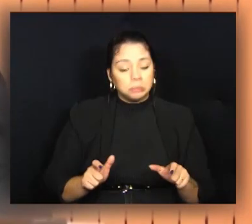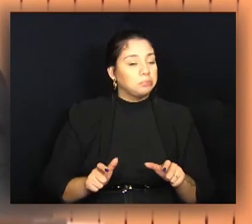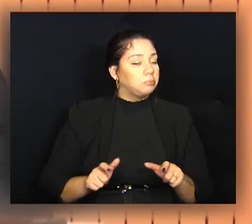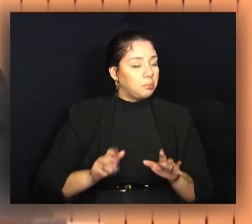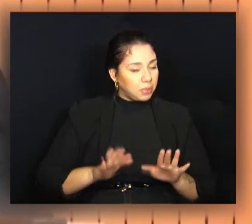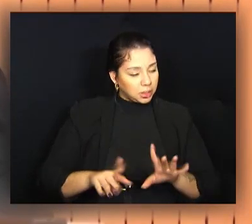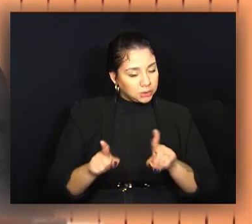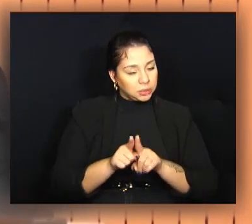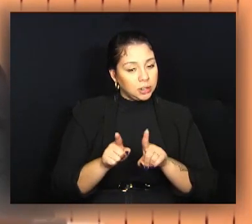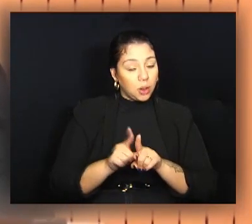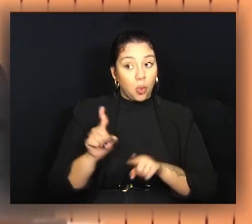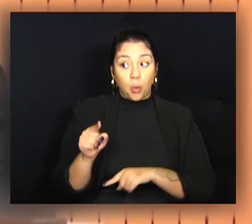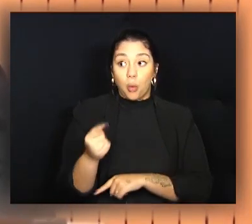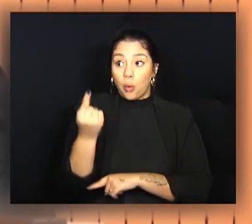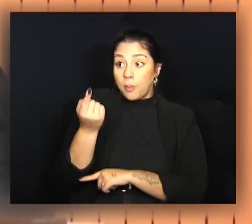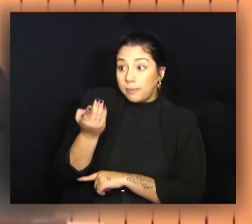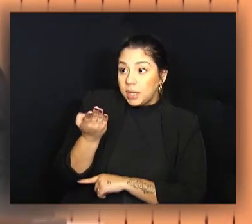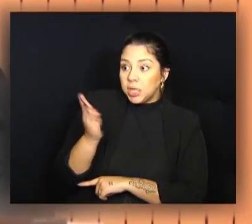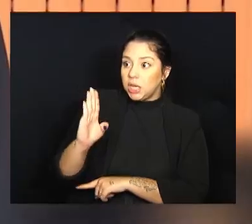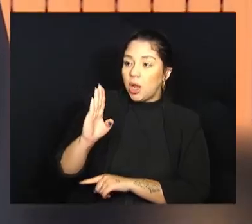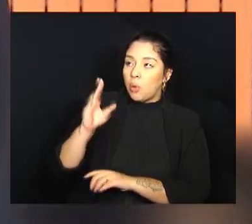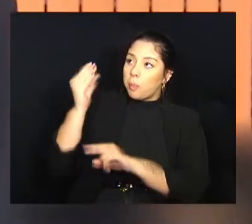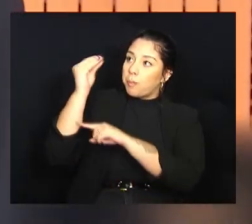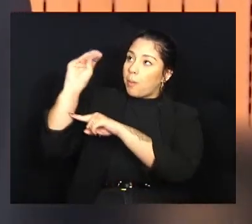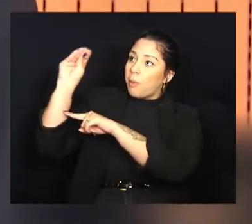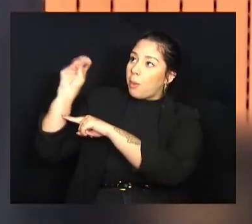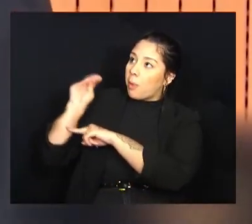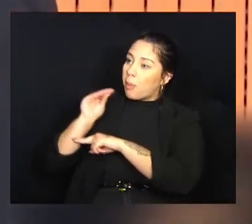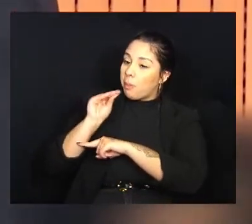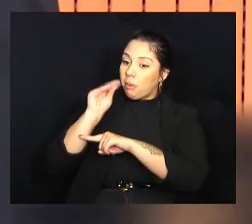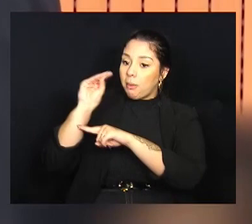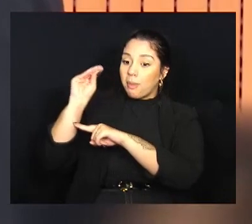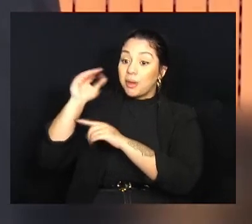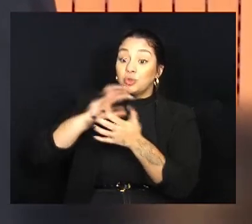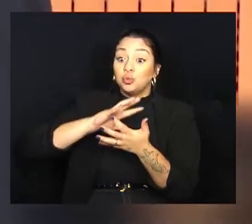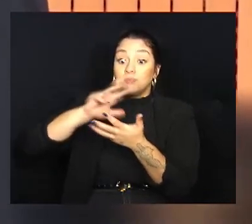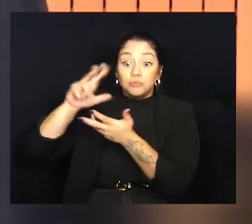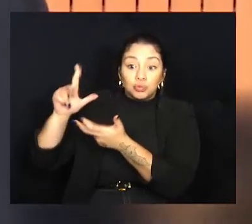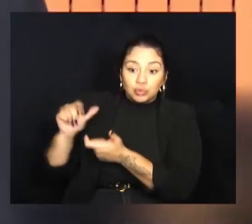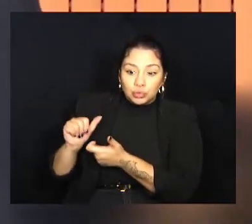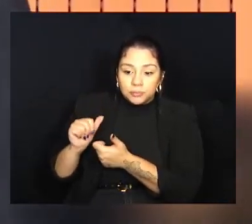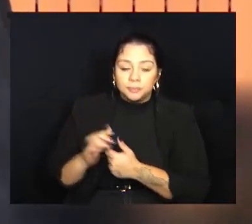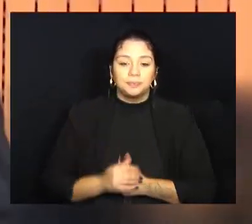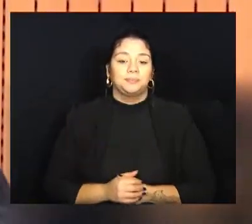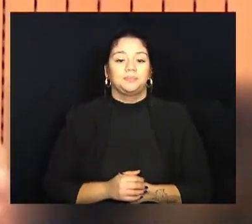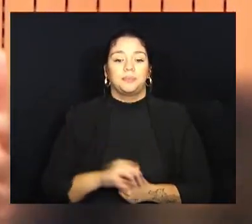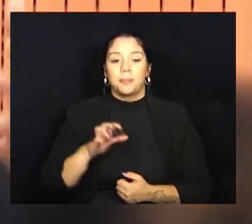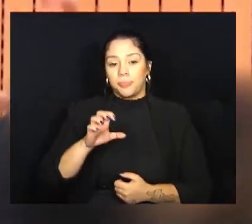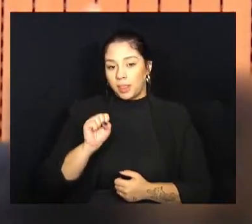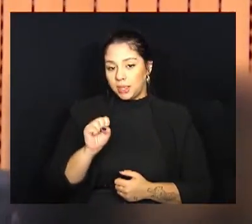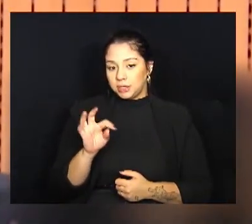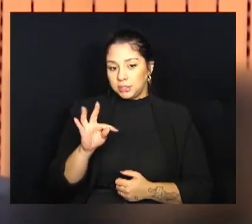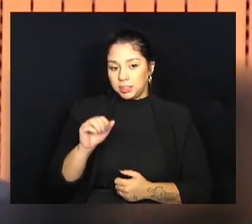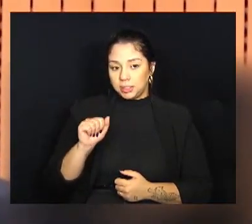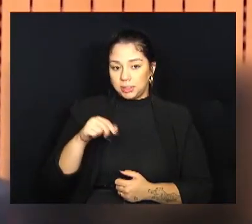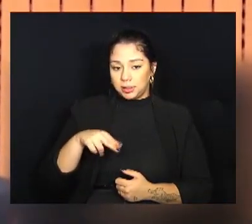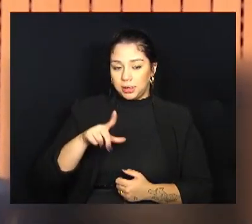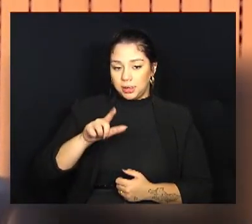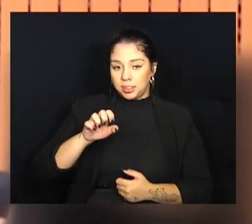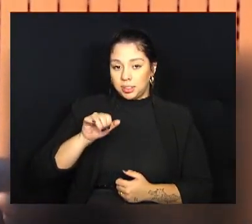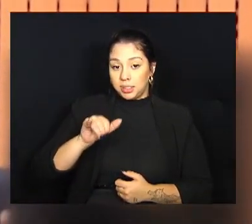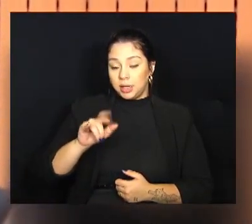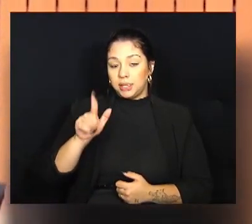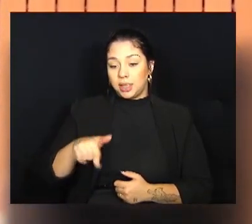mas quase 1 bilhão de bocas mundo afora. Stanley Oliveira, chefe-geral da área de agricultura